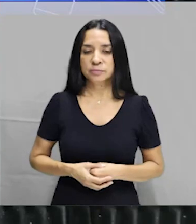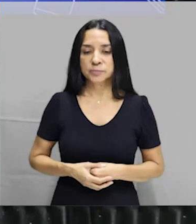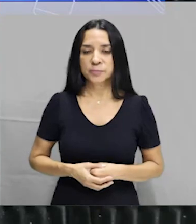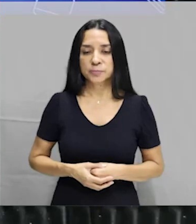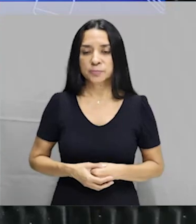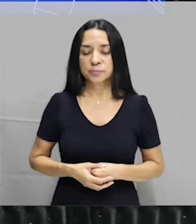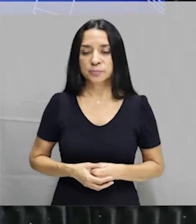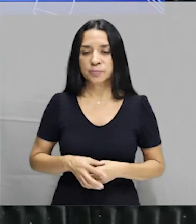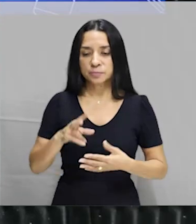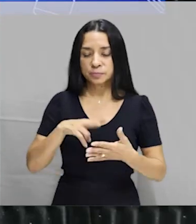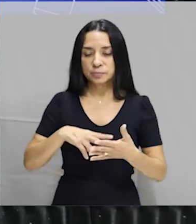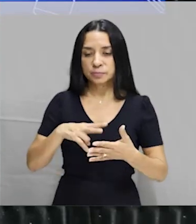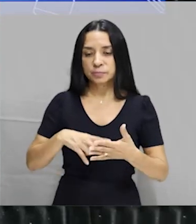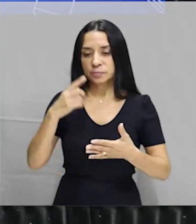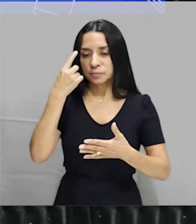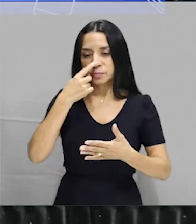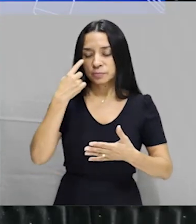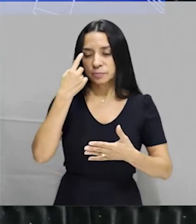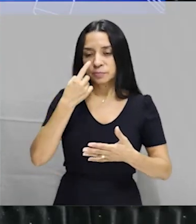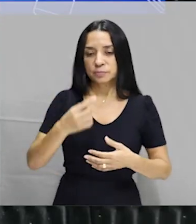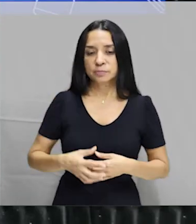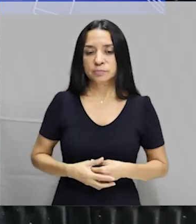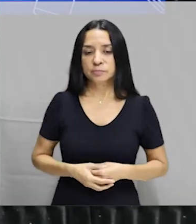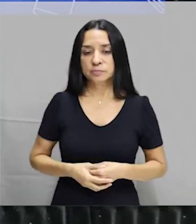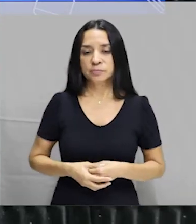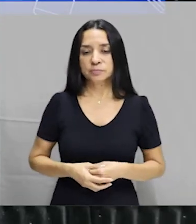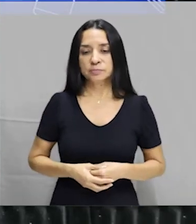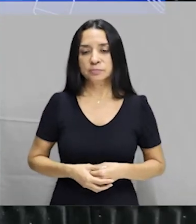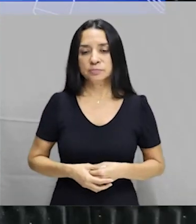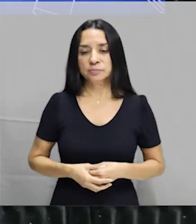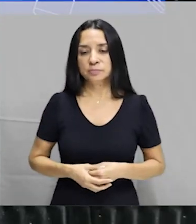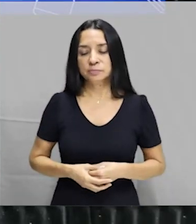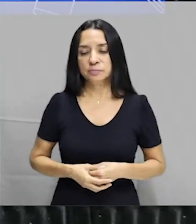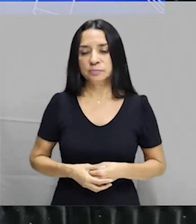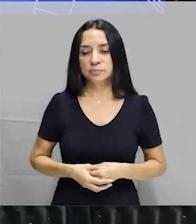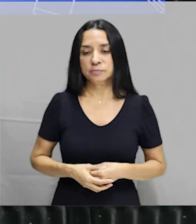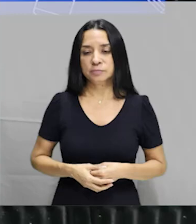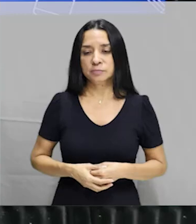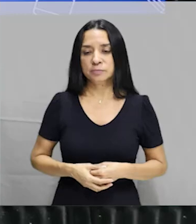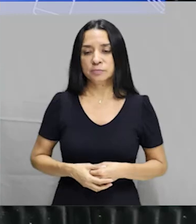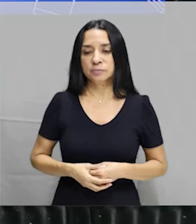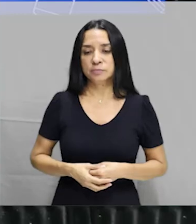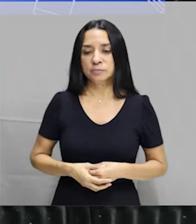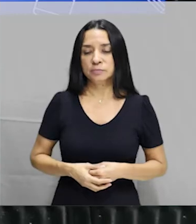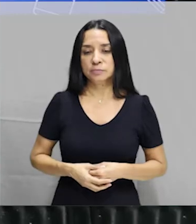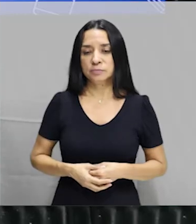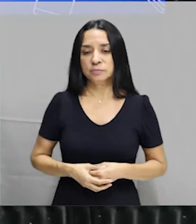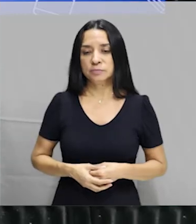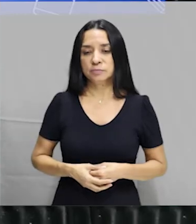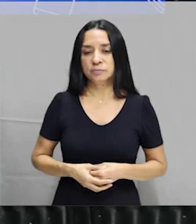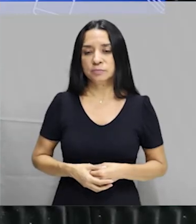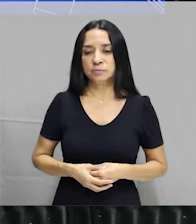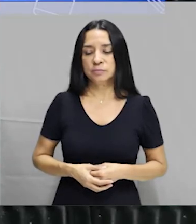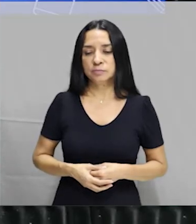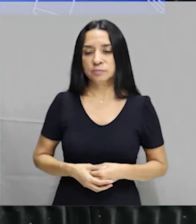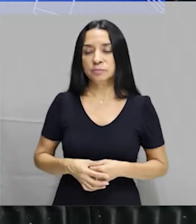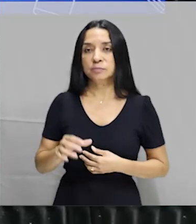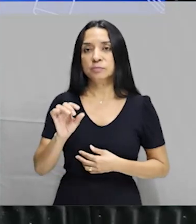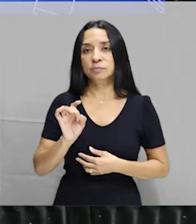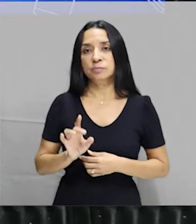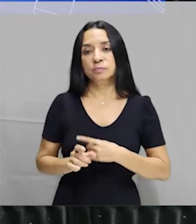llamo Pedro. Fue un placer conocerte, Pedro. Hasta luego. Aqui é